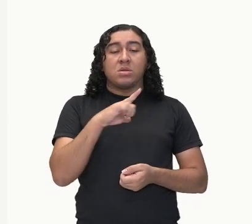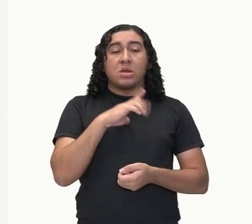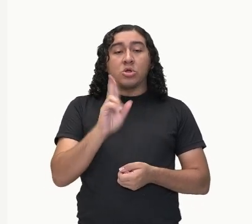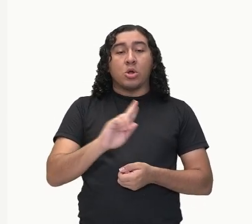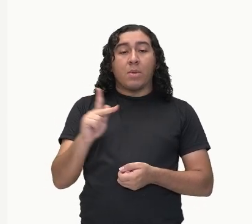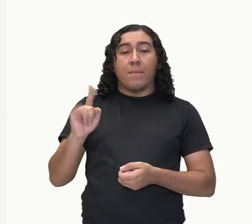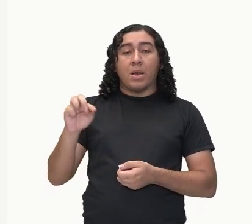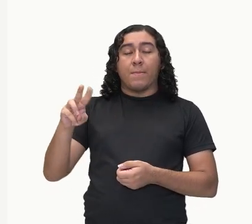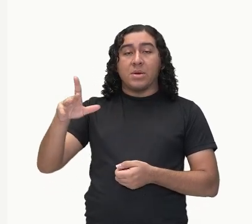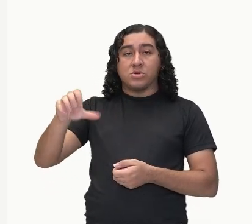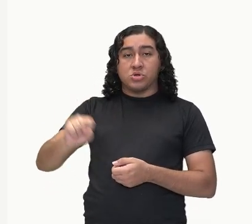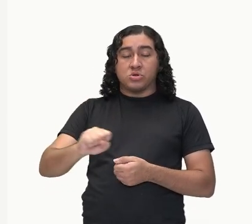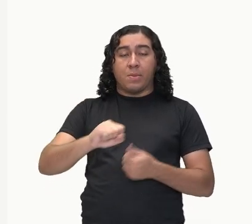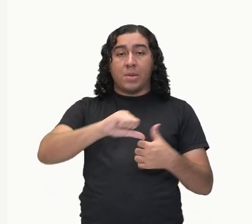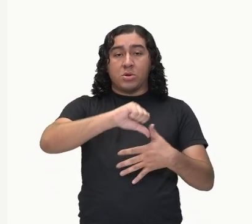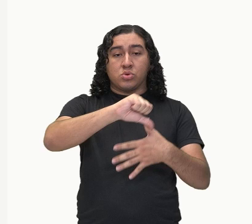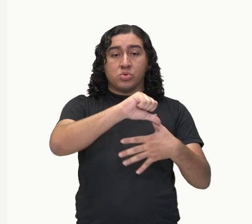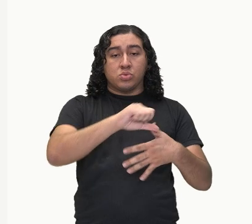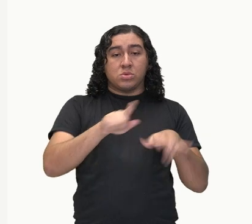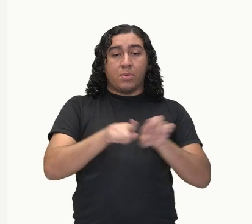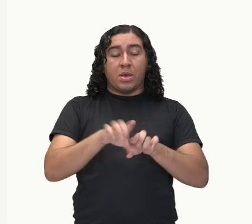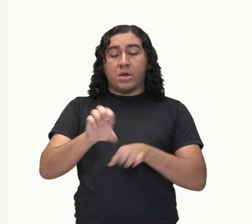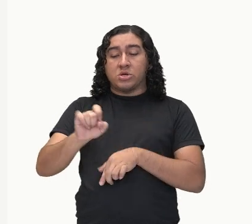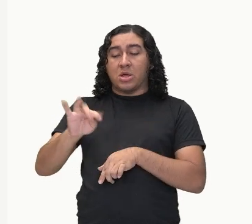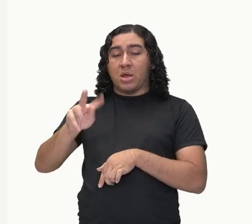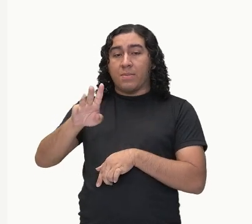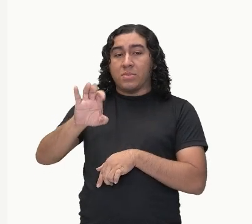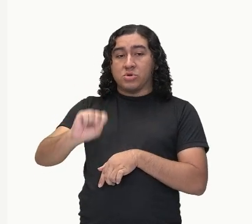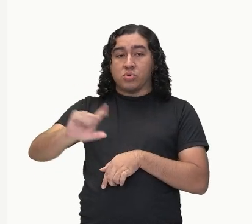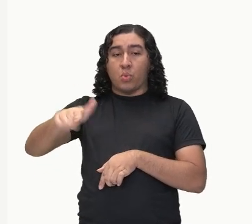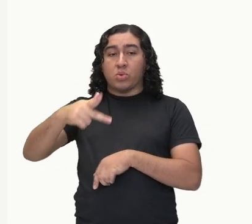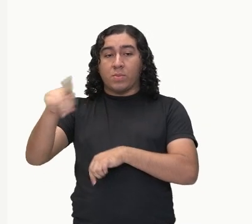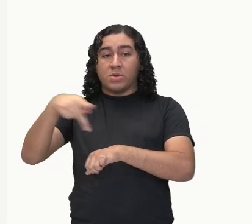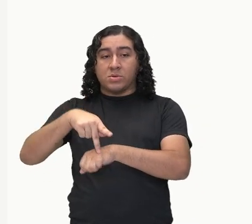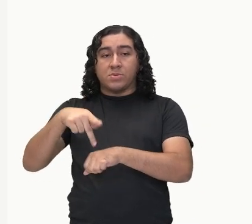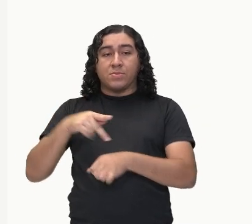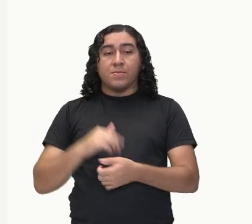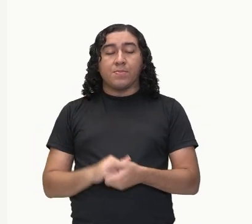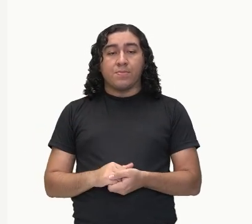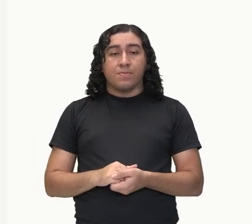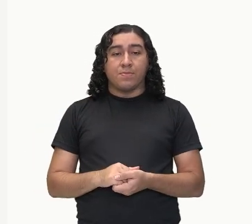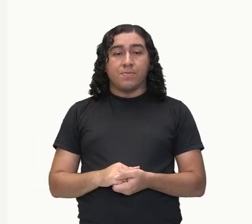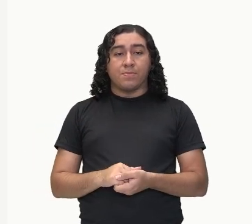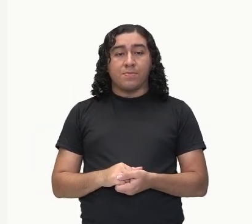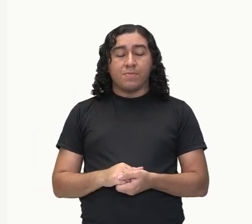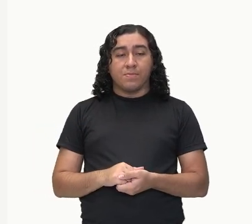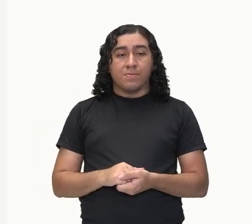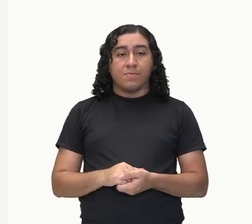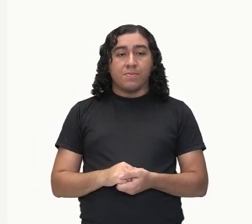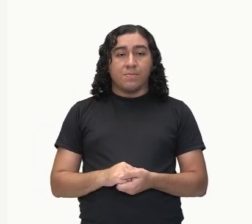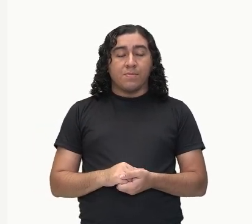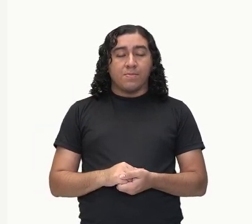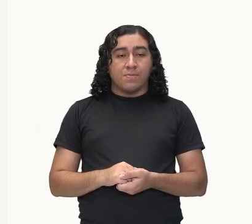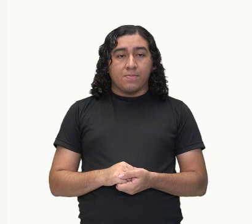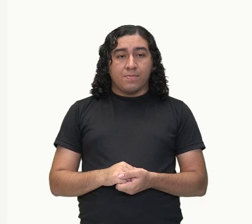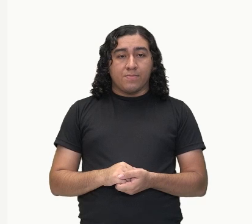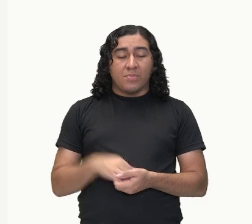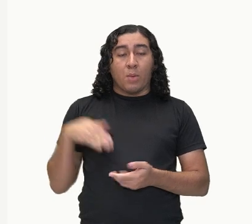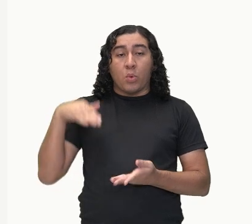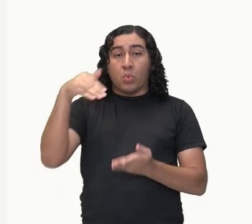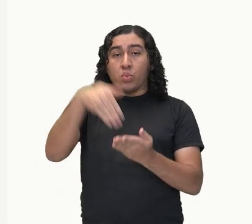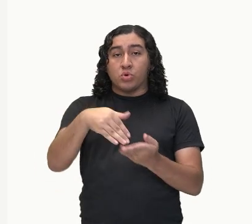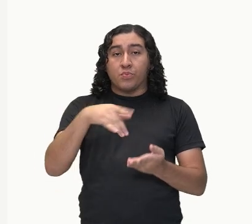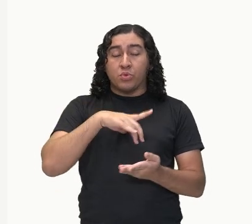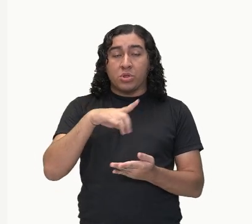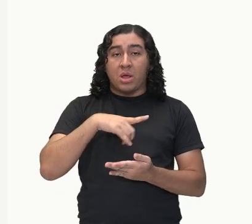na América do Sul e estepes na Euroásia. E trago aí por último os